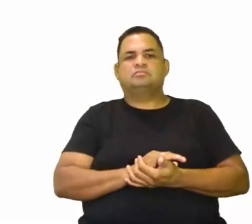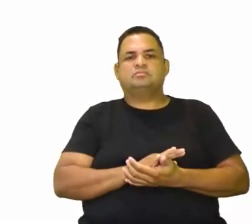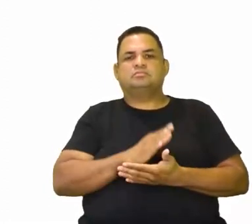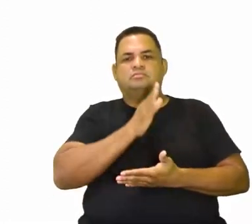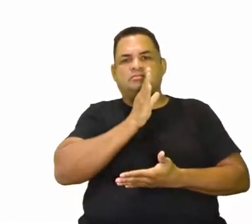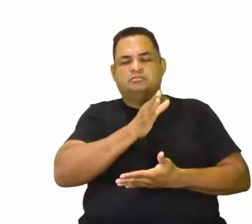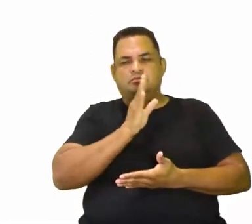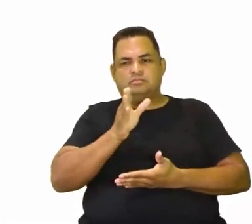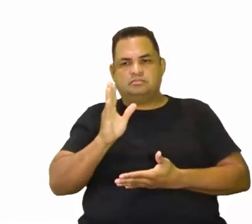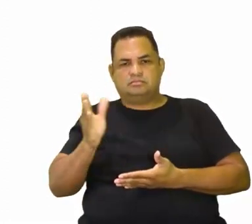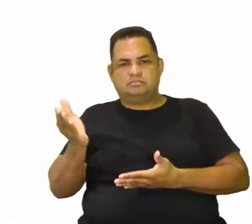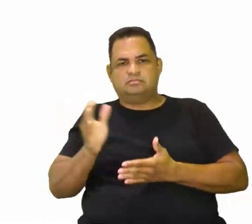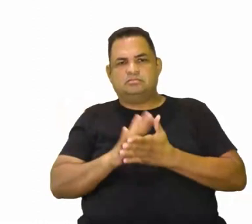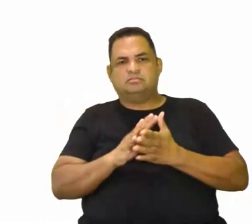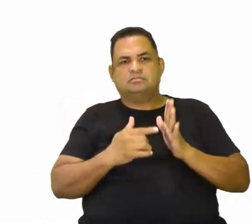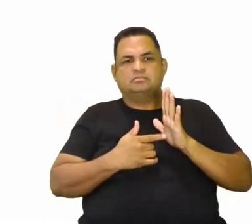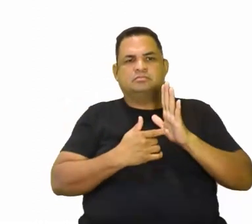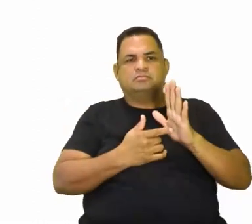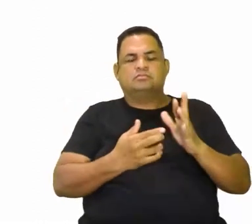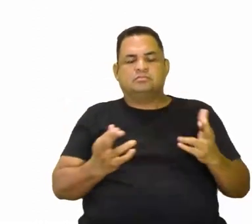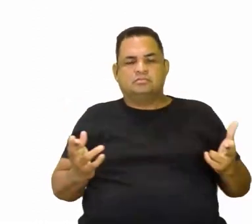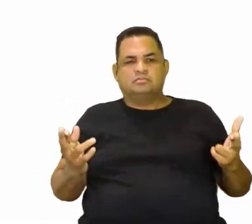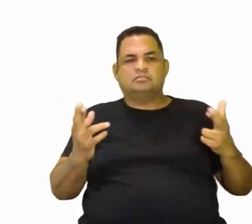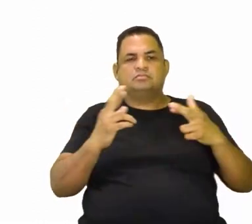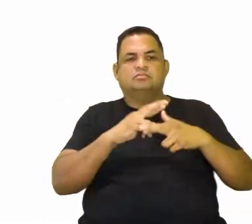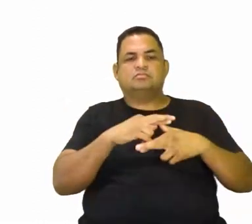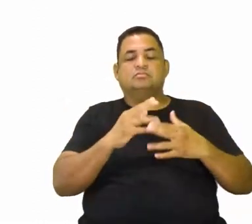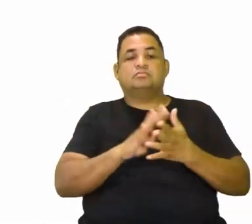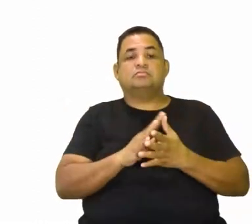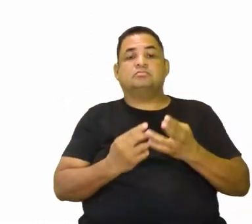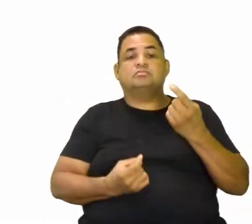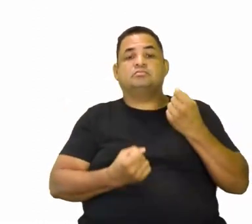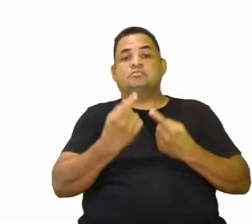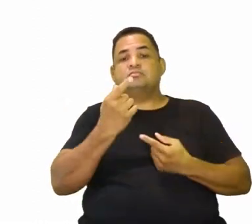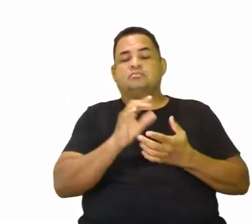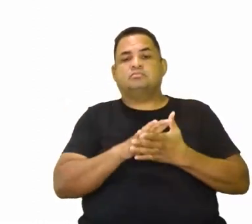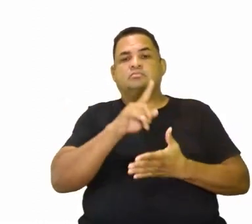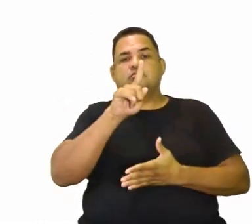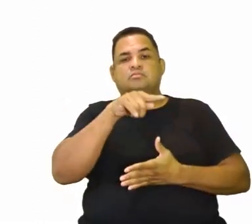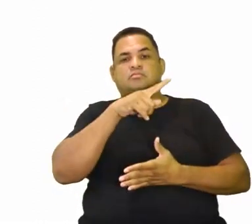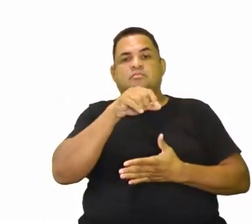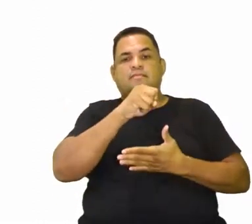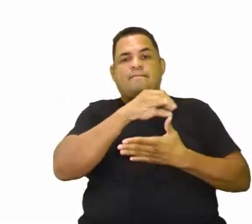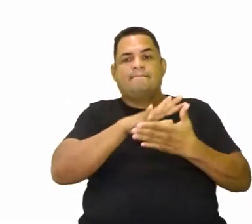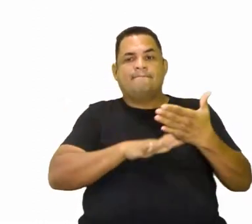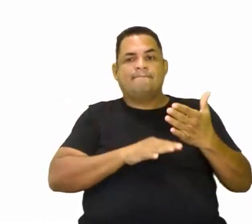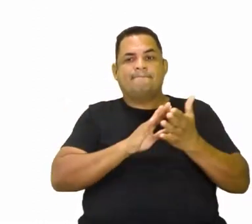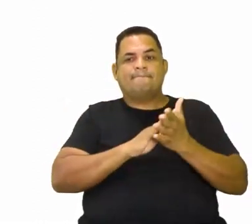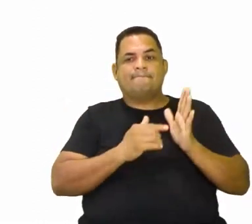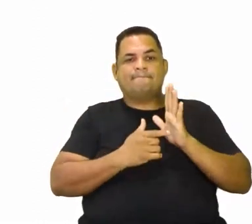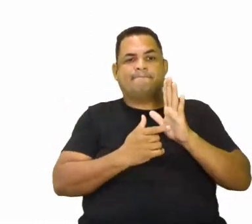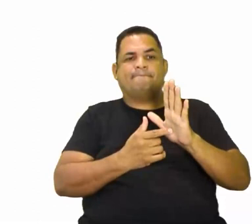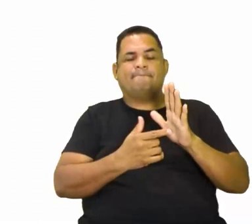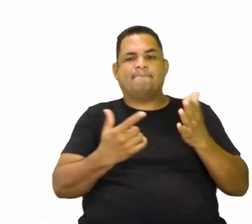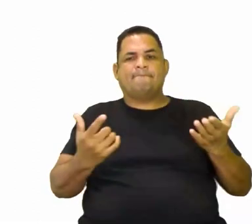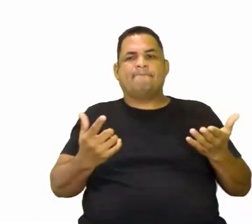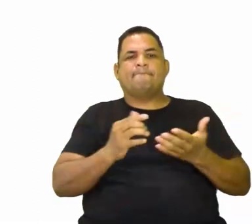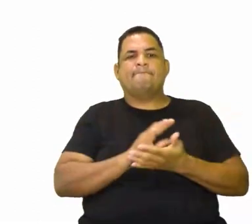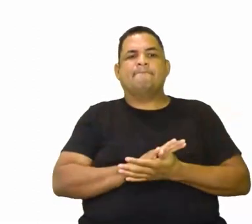a sequência que representa algumas reações químicas, marque a alternativa que